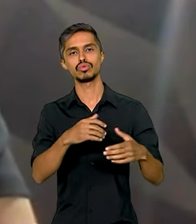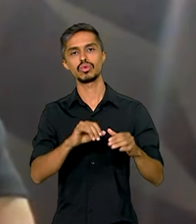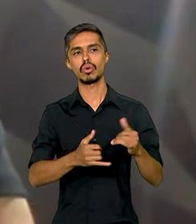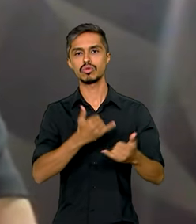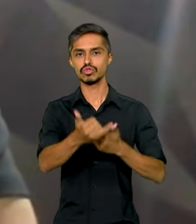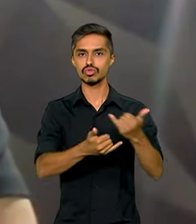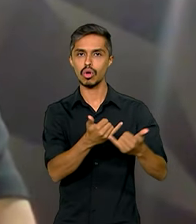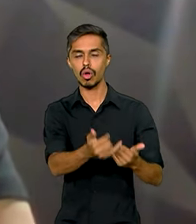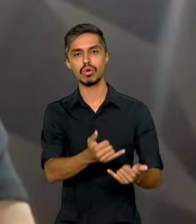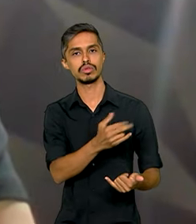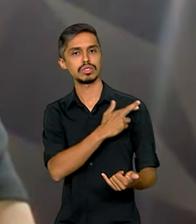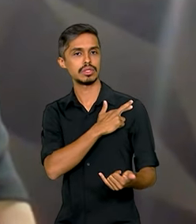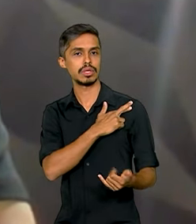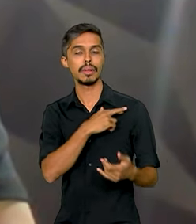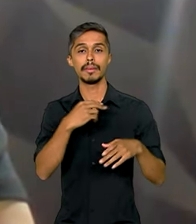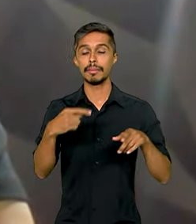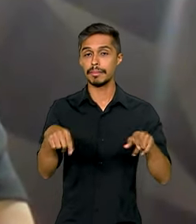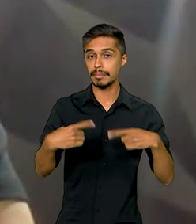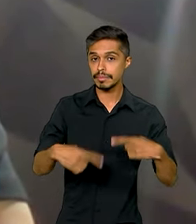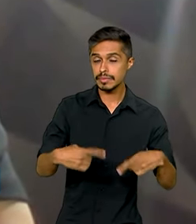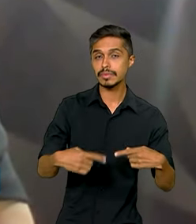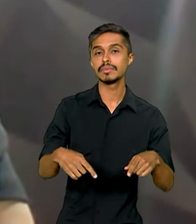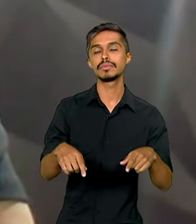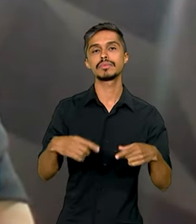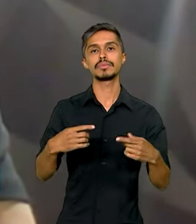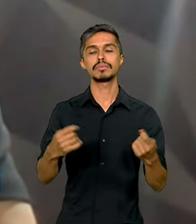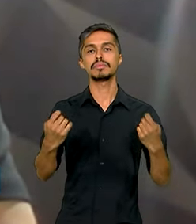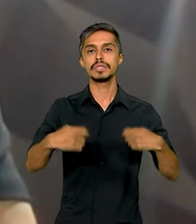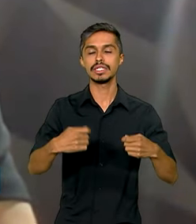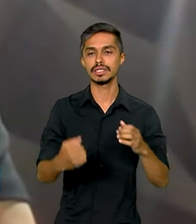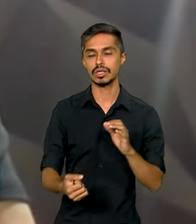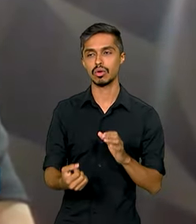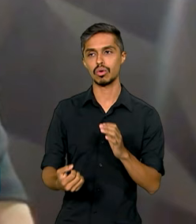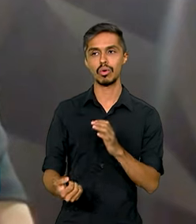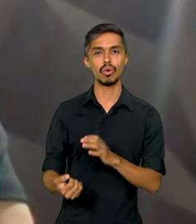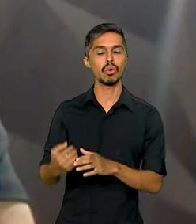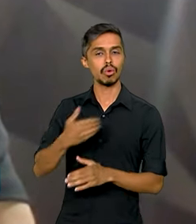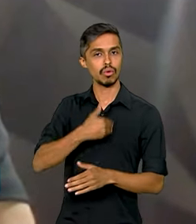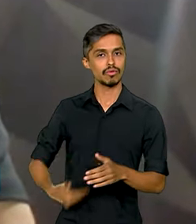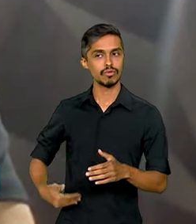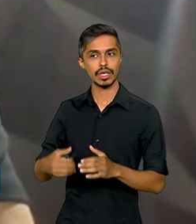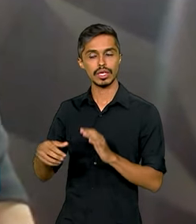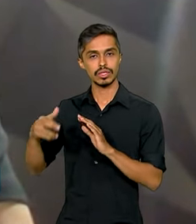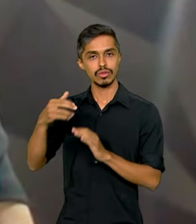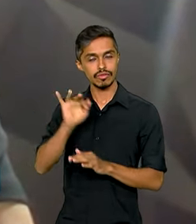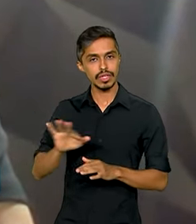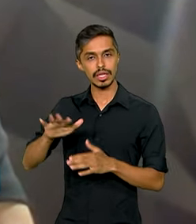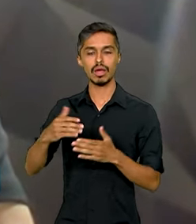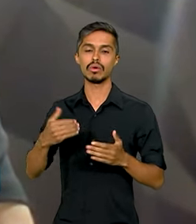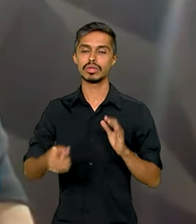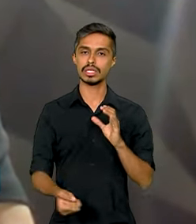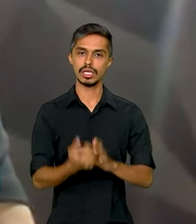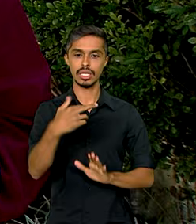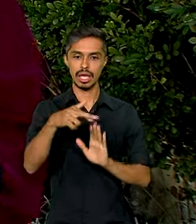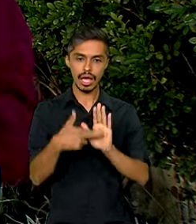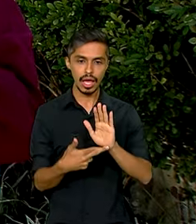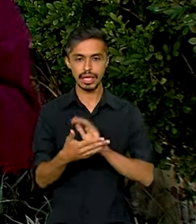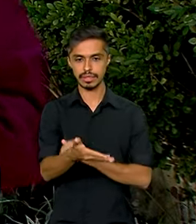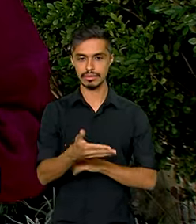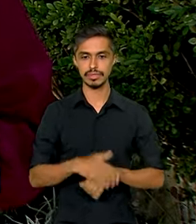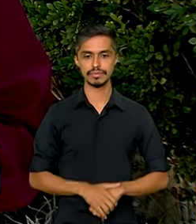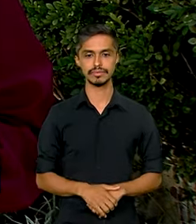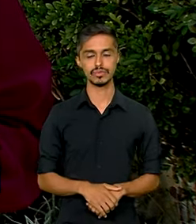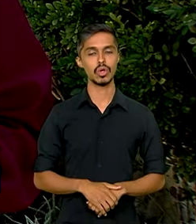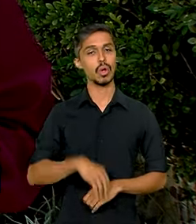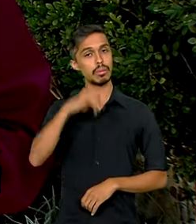não basta Isso você precisa que o poder público crie políticas que devam ser cumpridas para que esse jogo responsável se e feti